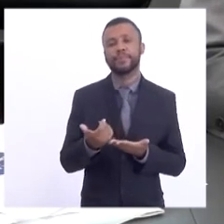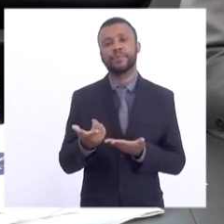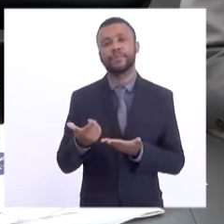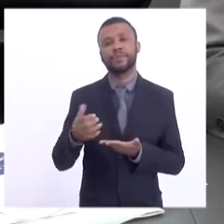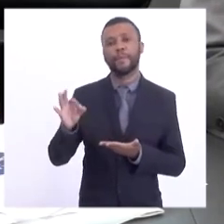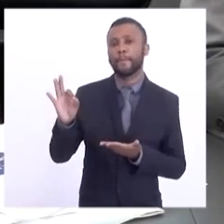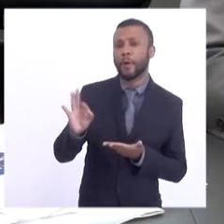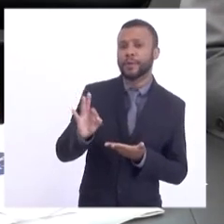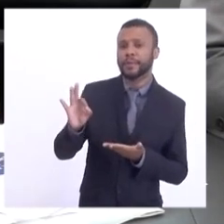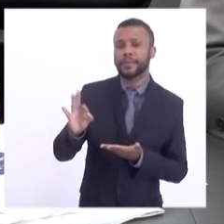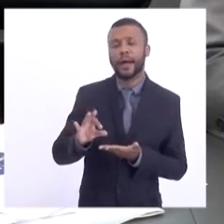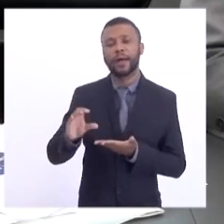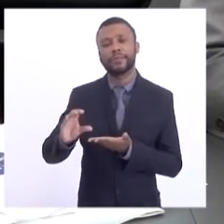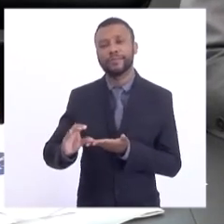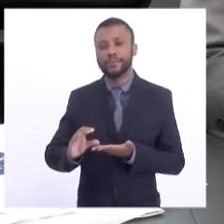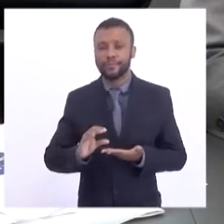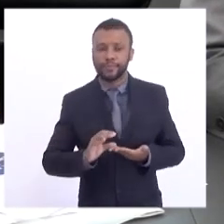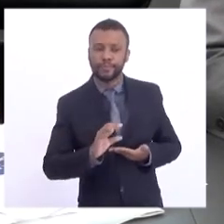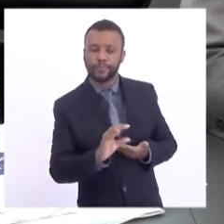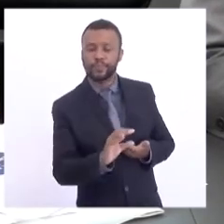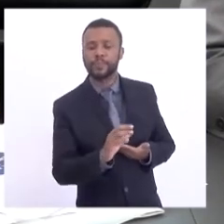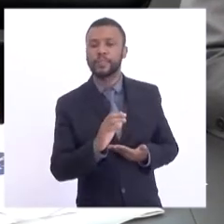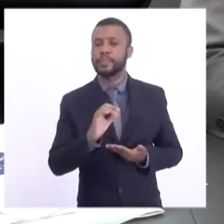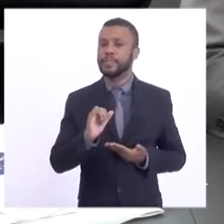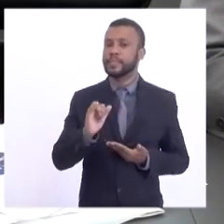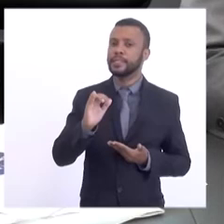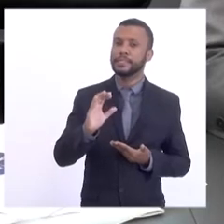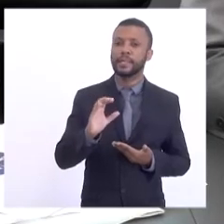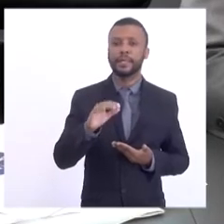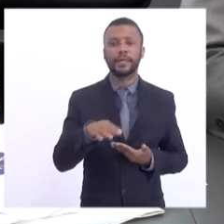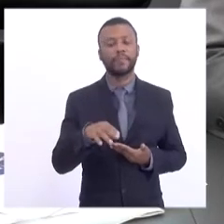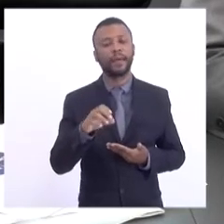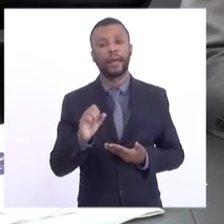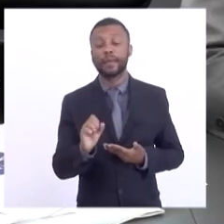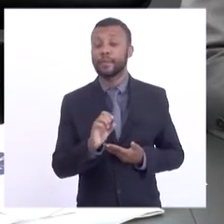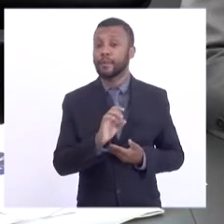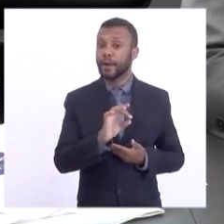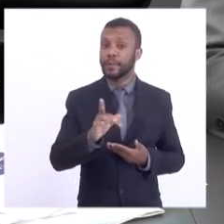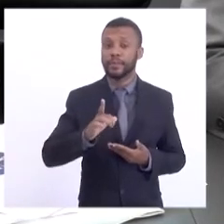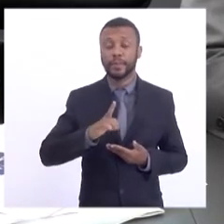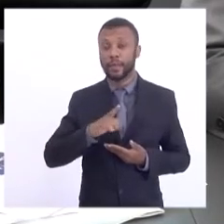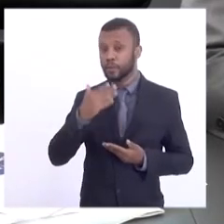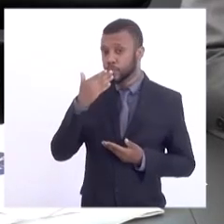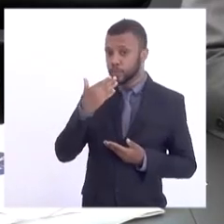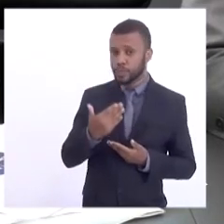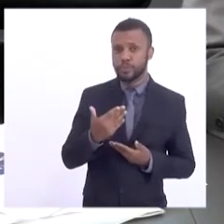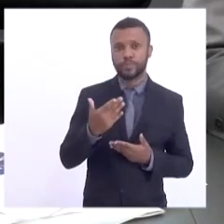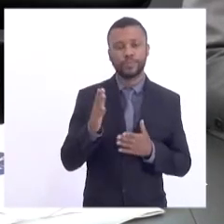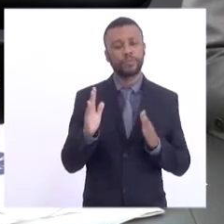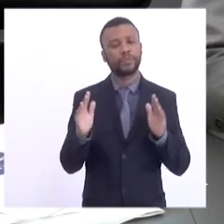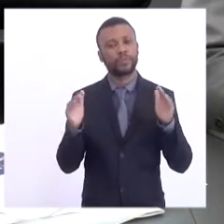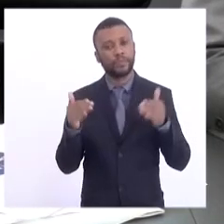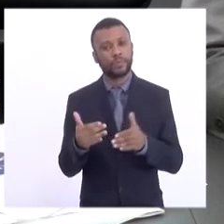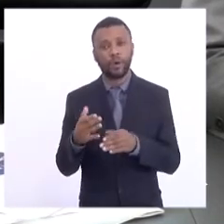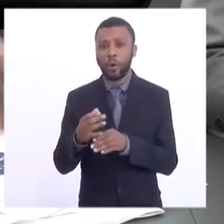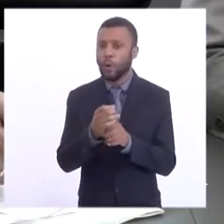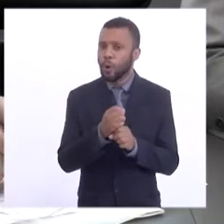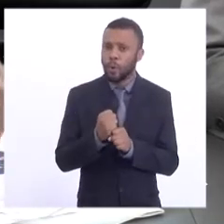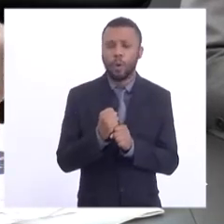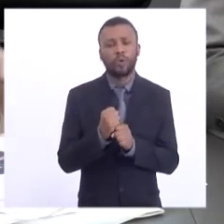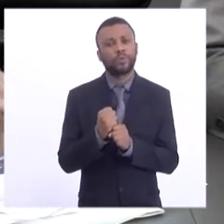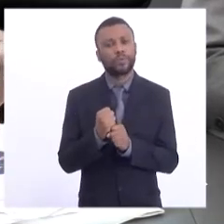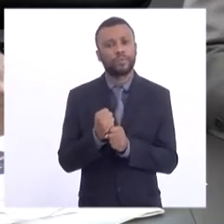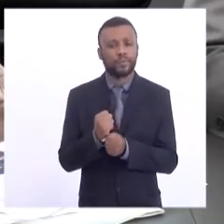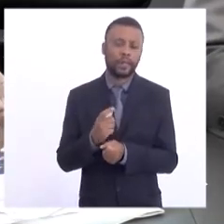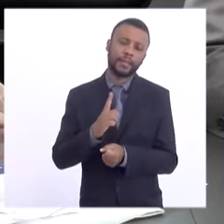o fizesse dependendo da receita de ICMS então cada um tem uma peculiaridade no e o recurso o orçamento ele existe mas o recurso